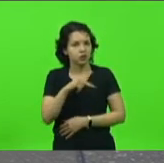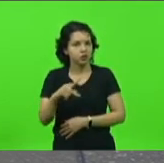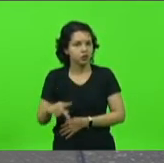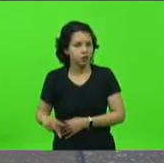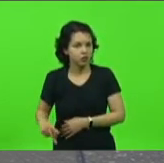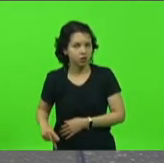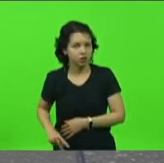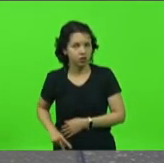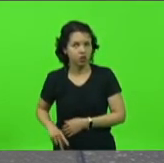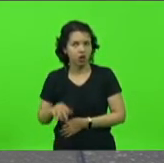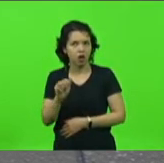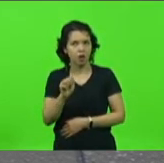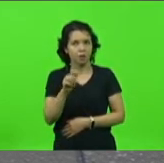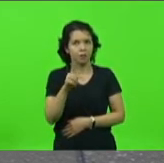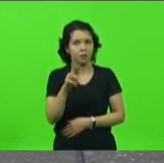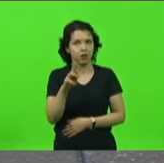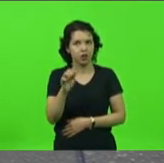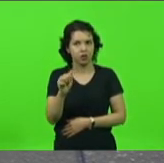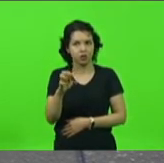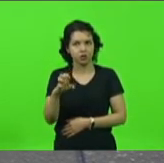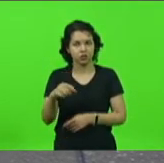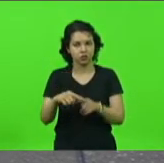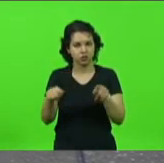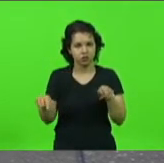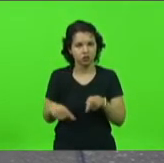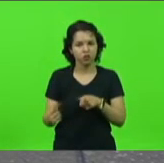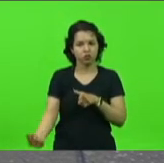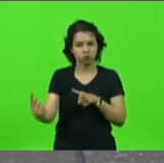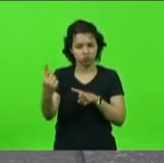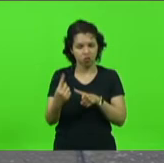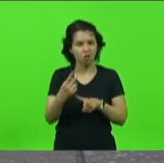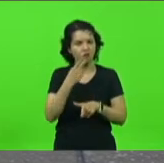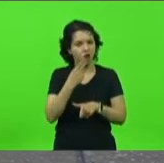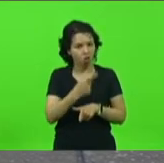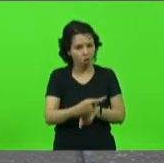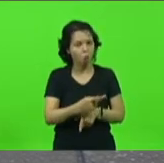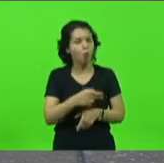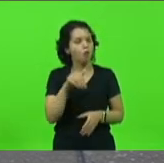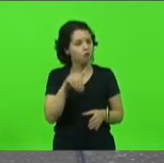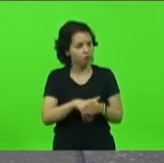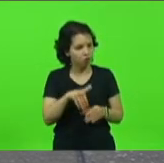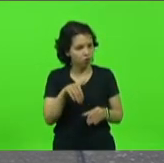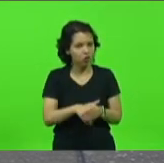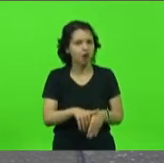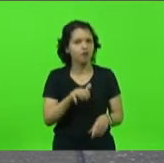meu gabinete, exaltando o acordo e pedindo para que votasse a favor.